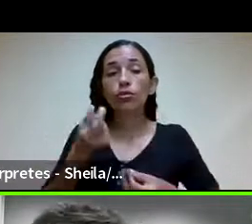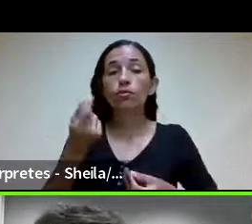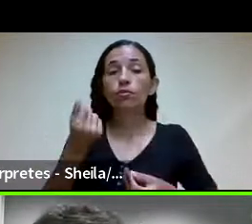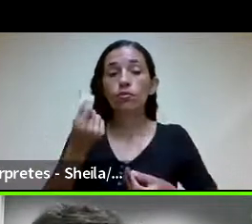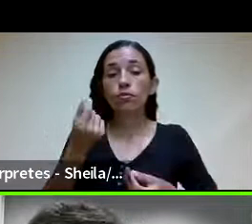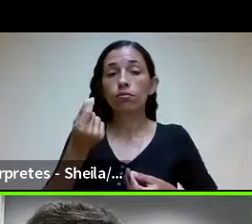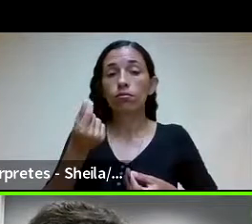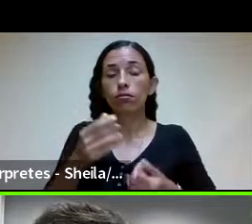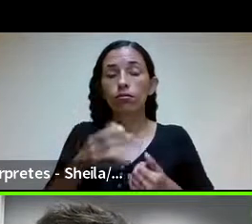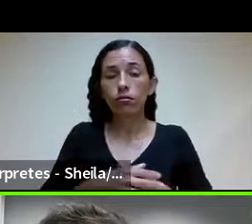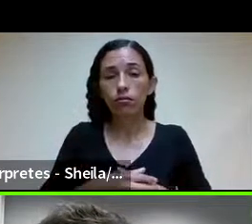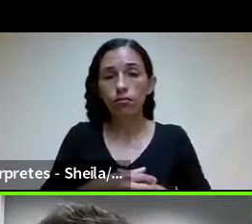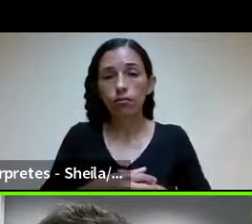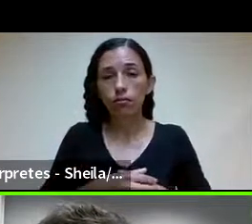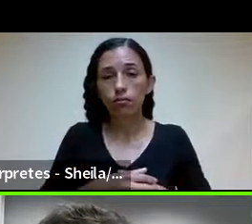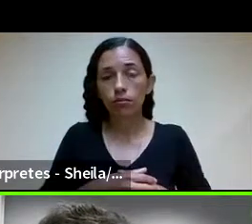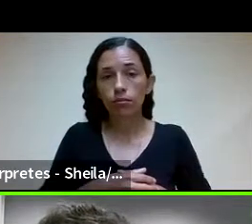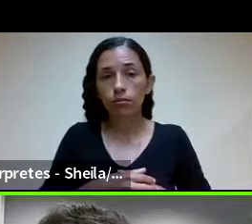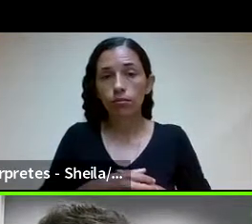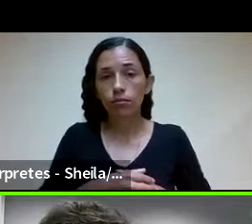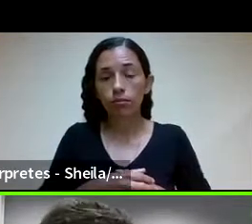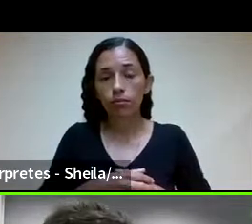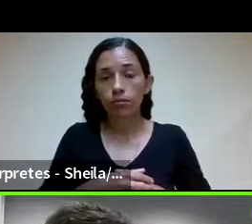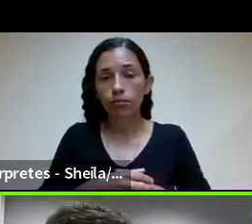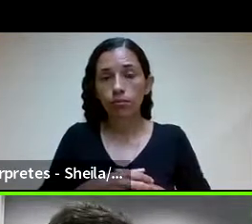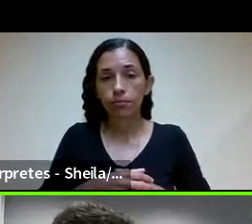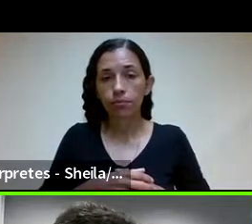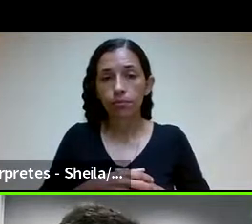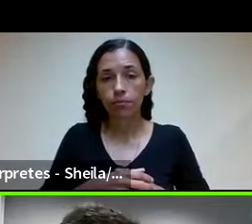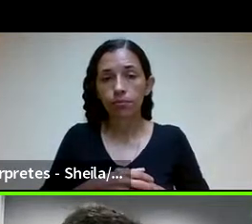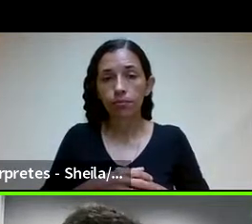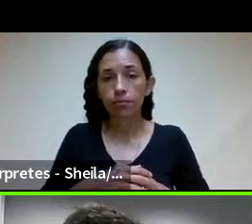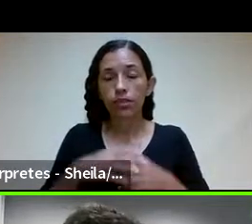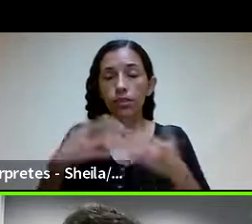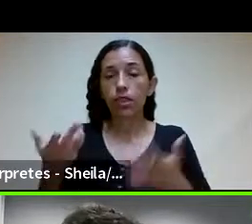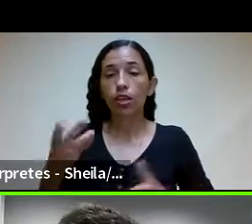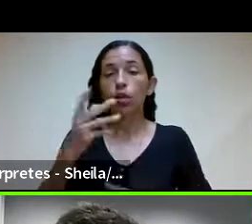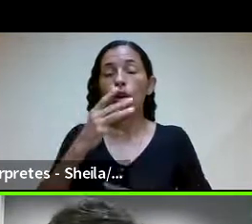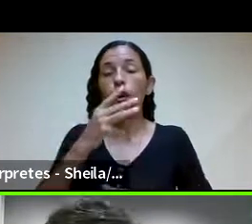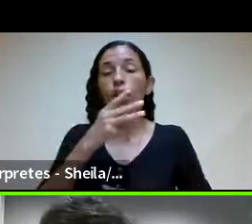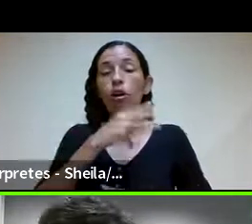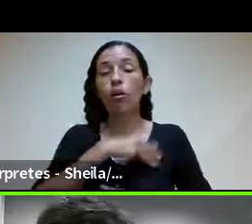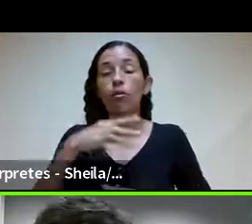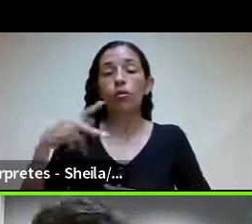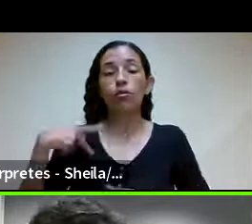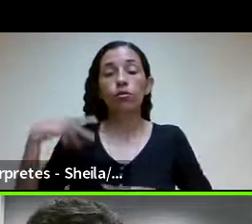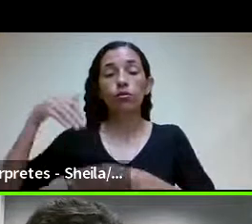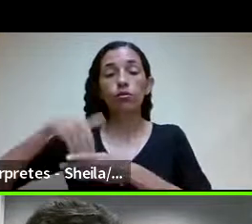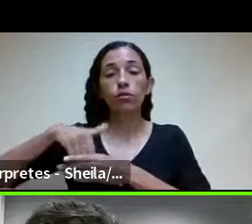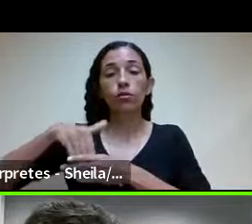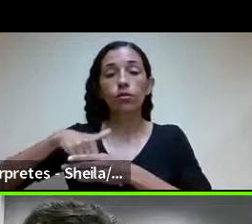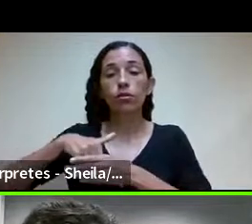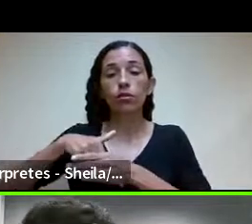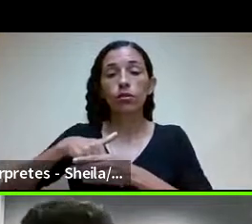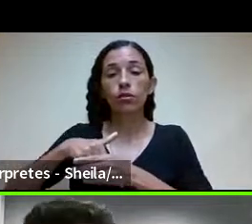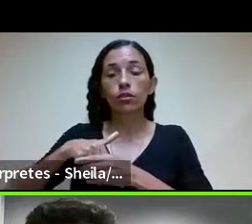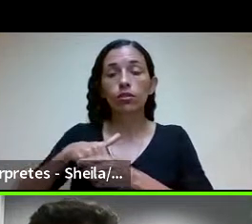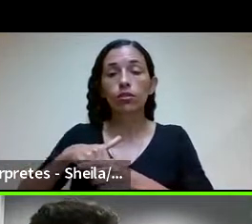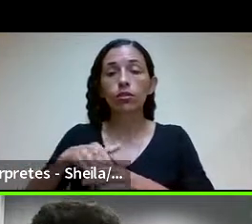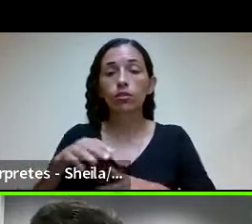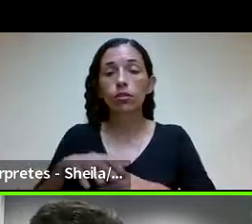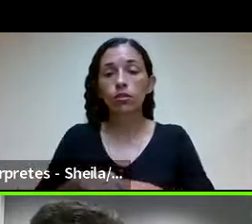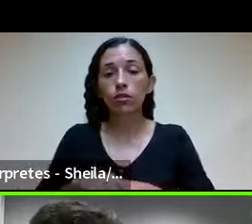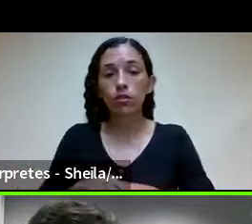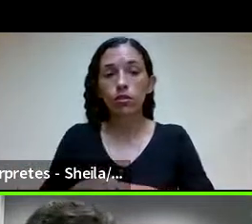como no recurso anterior. Com vista dos autos, a Procuradoria Regional Eleitoral manifestou-se pelo conhecimento e desprovimento do recurso. É o